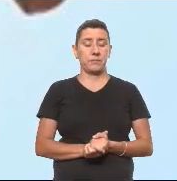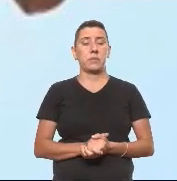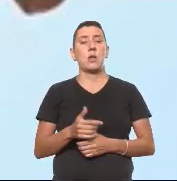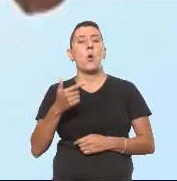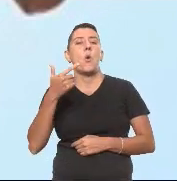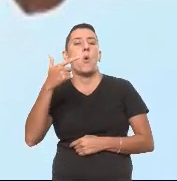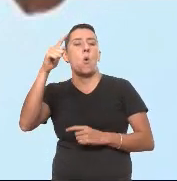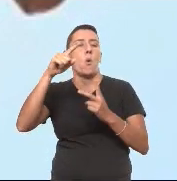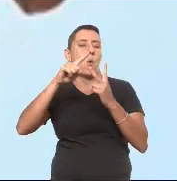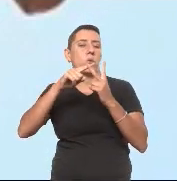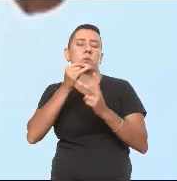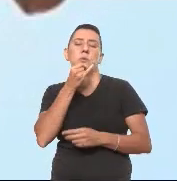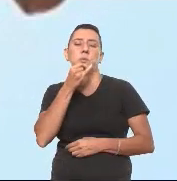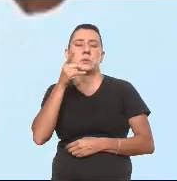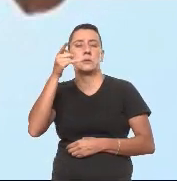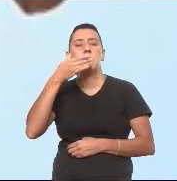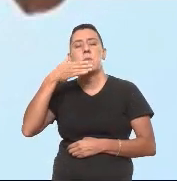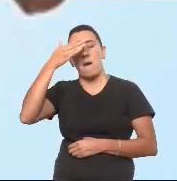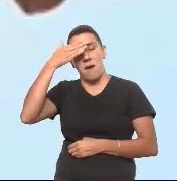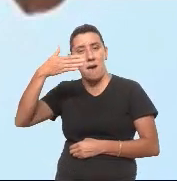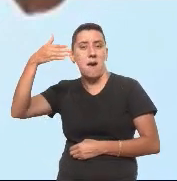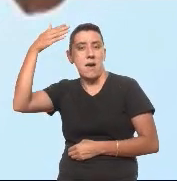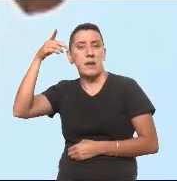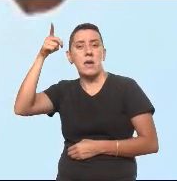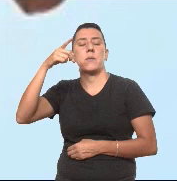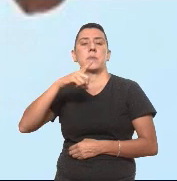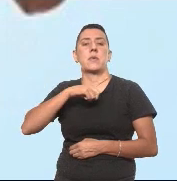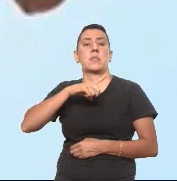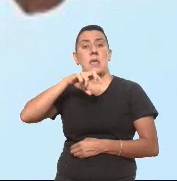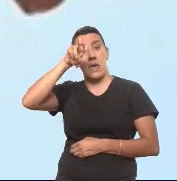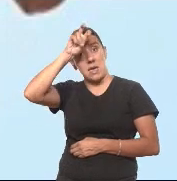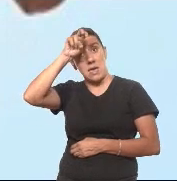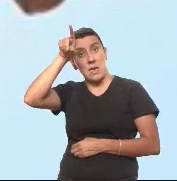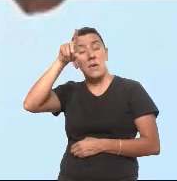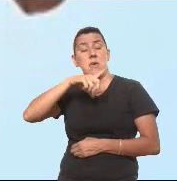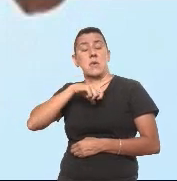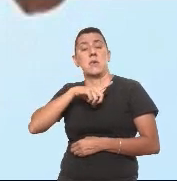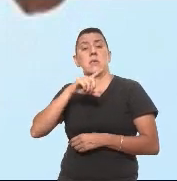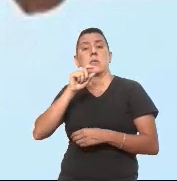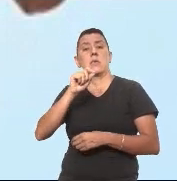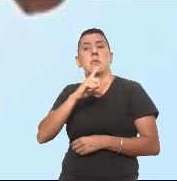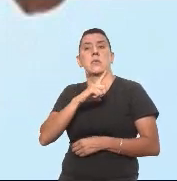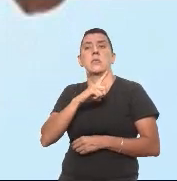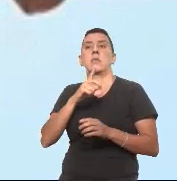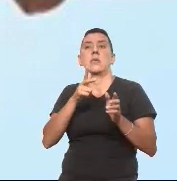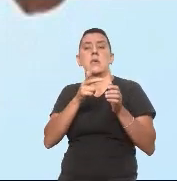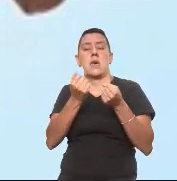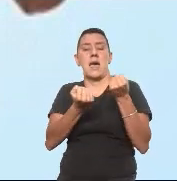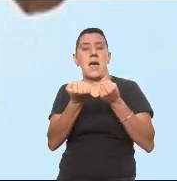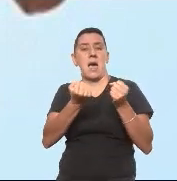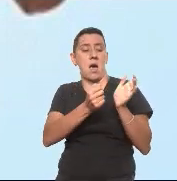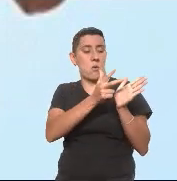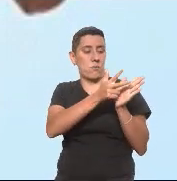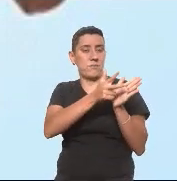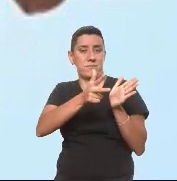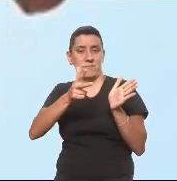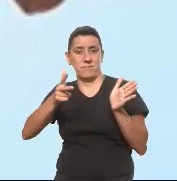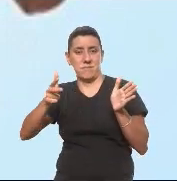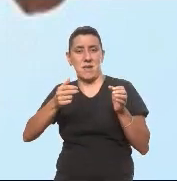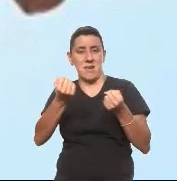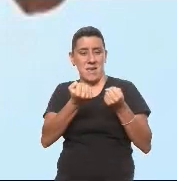por exemplo para a gestão de toda a área de estacionamento público e estacionamento privado o Ou seja